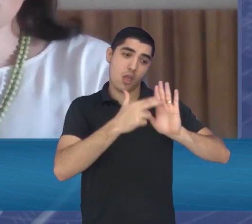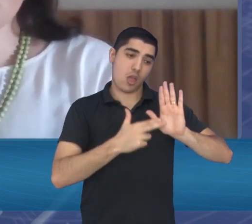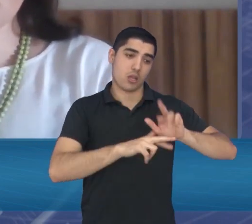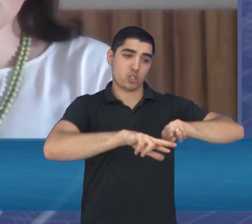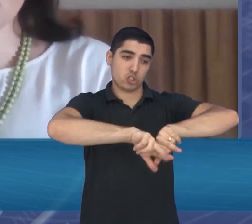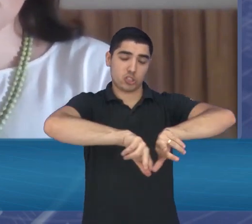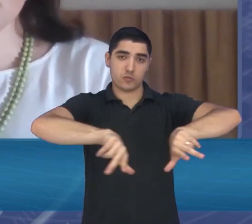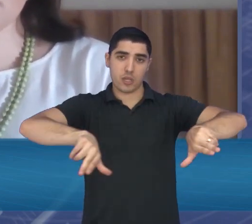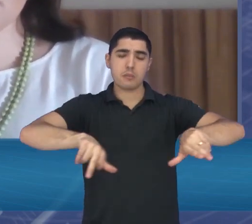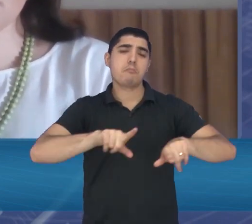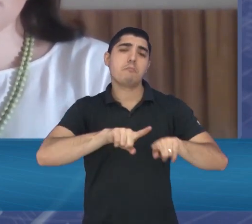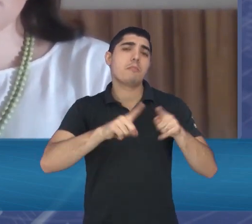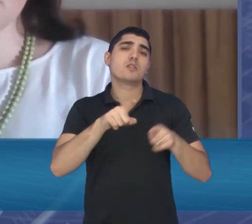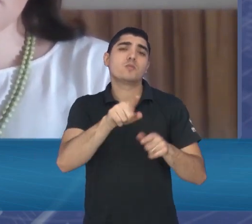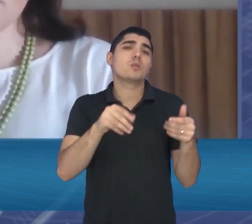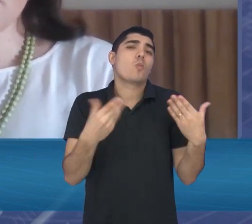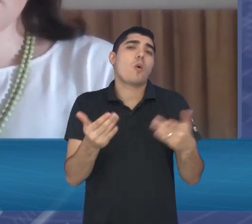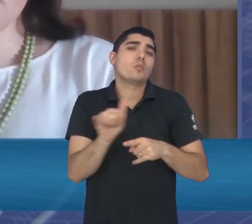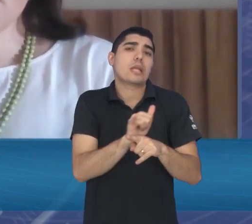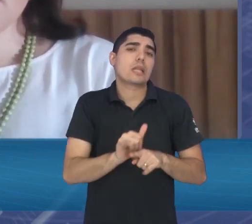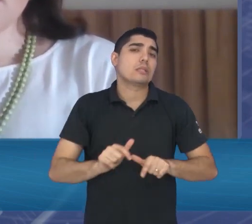lidar com isso?